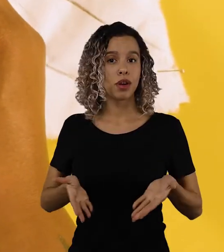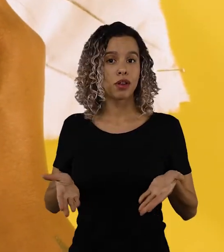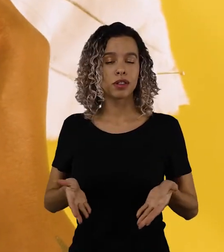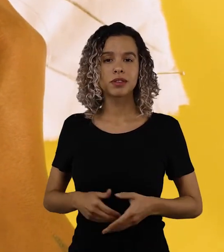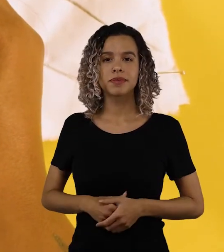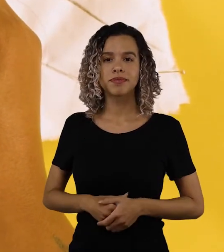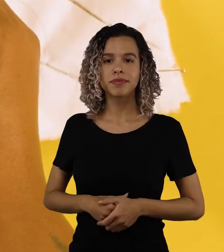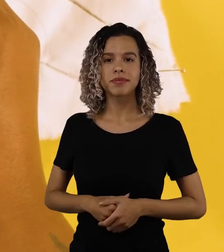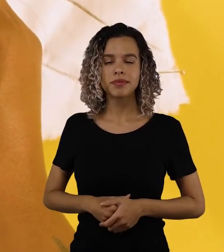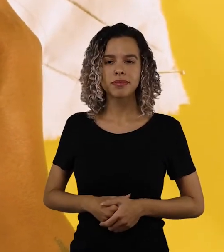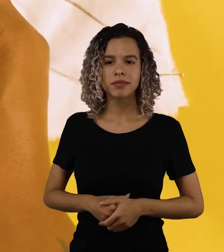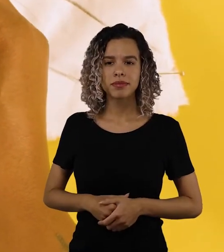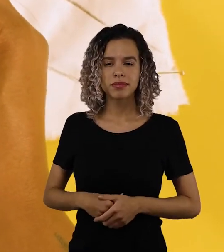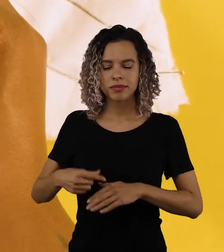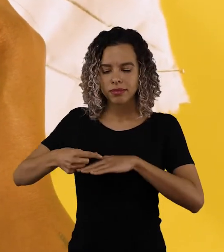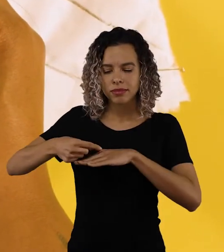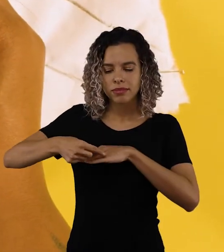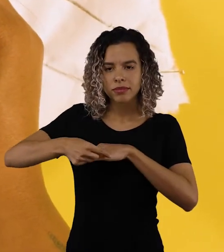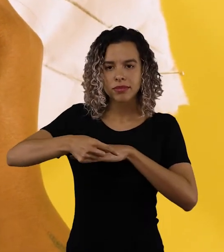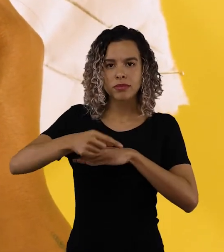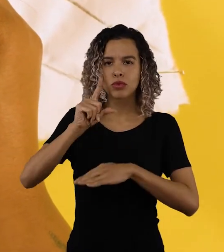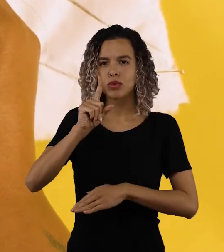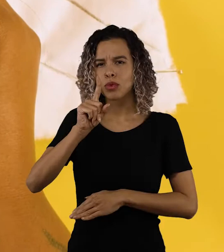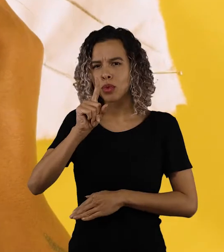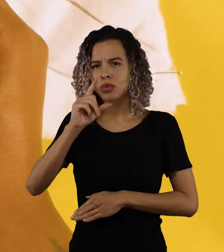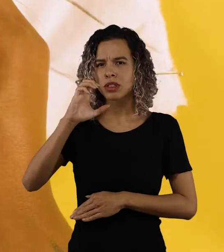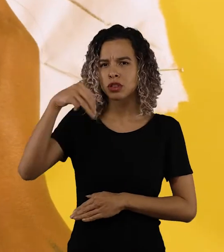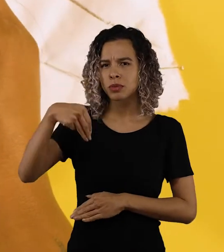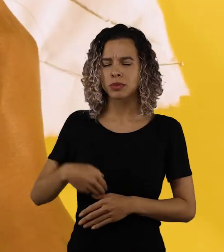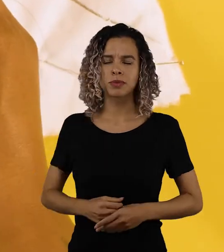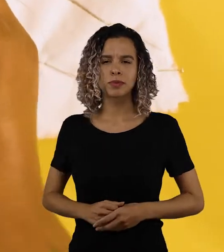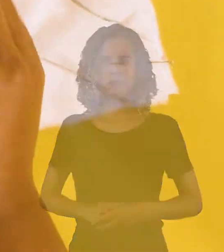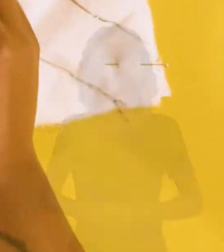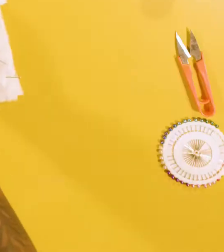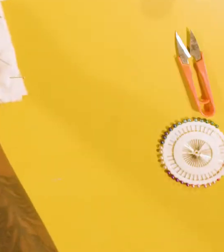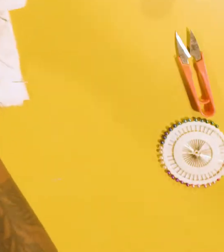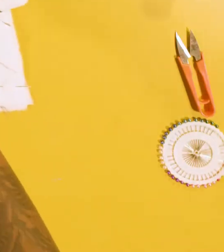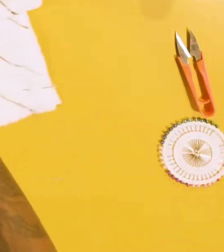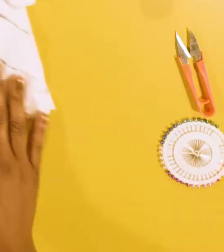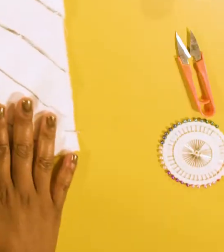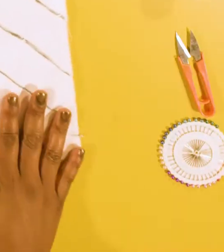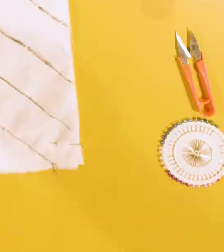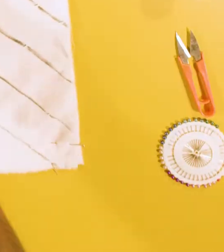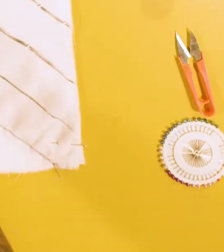Aqui, eu estou fazendo pontos de aproximadamente 1 centímetro.